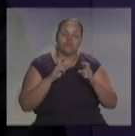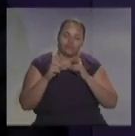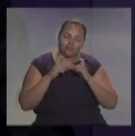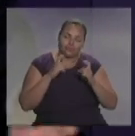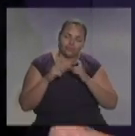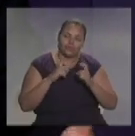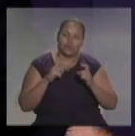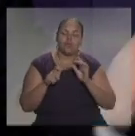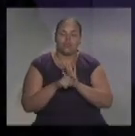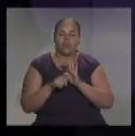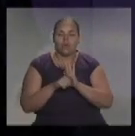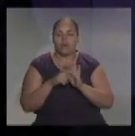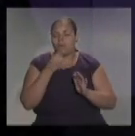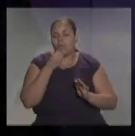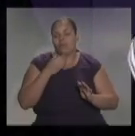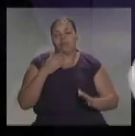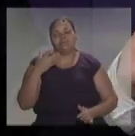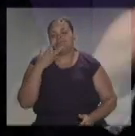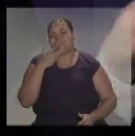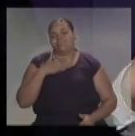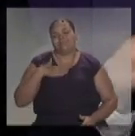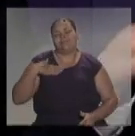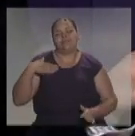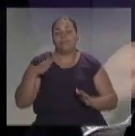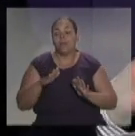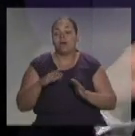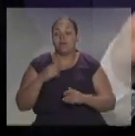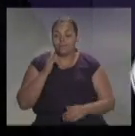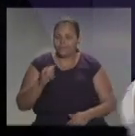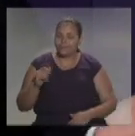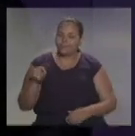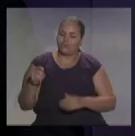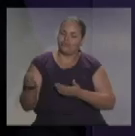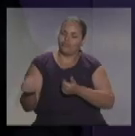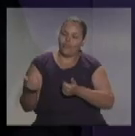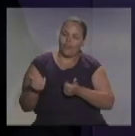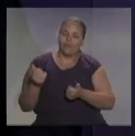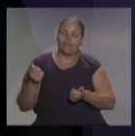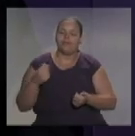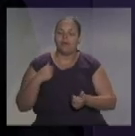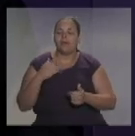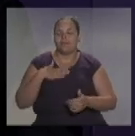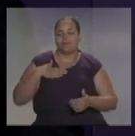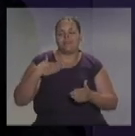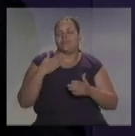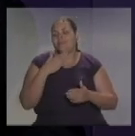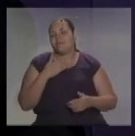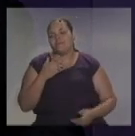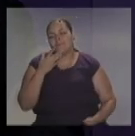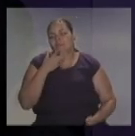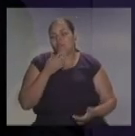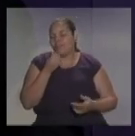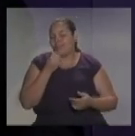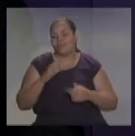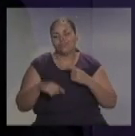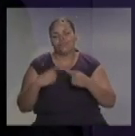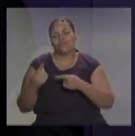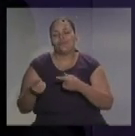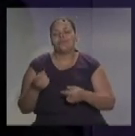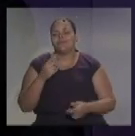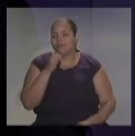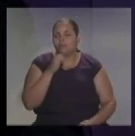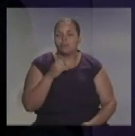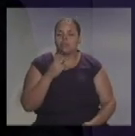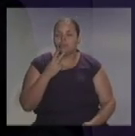discutir. Né? Droga dá prazer. Nós só precisamos discutir com os jovens quais as consequências desse prazer. Né? Porque a gente pode olhar